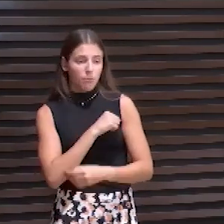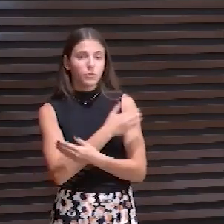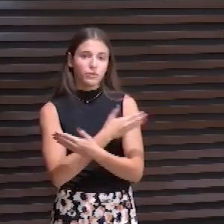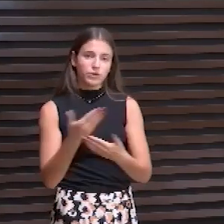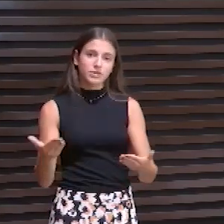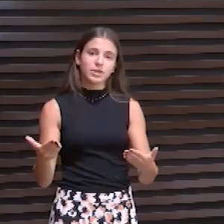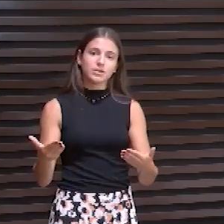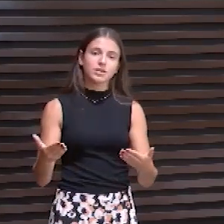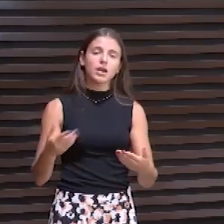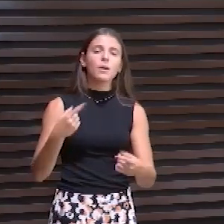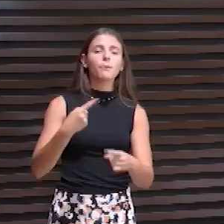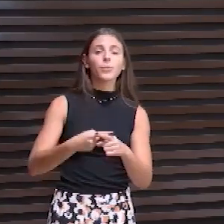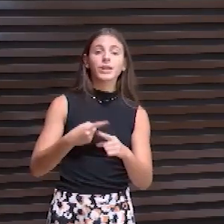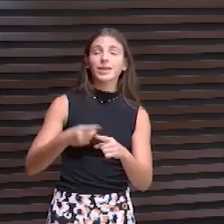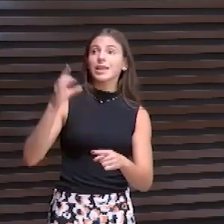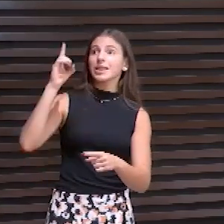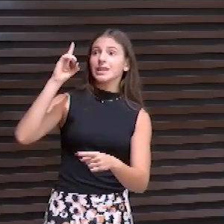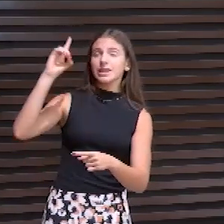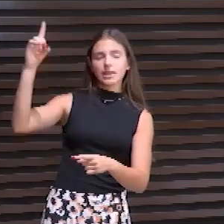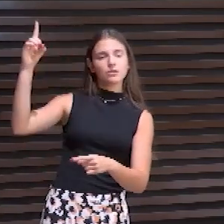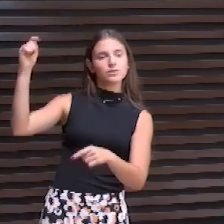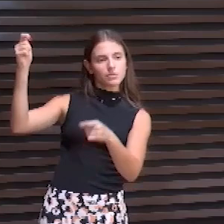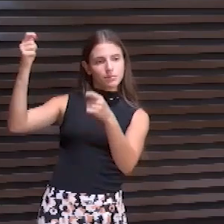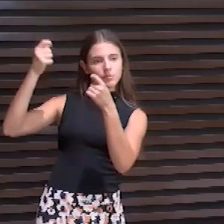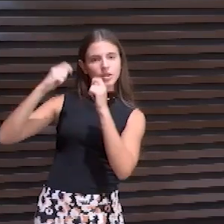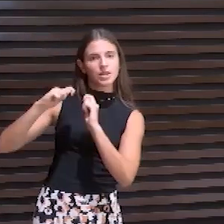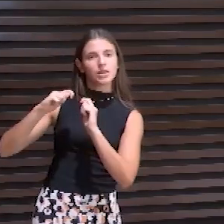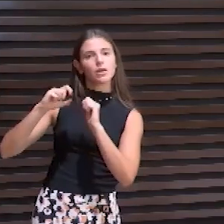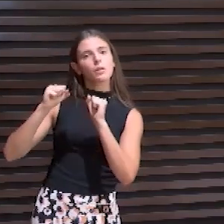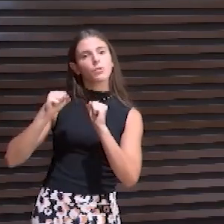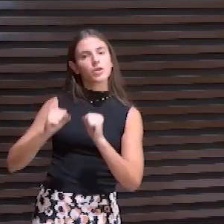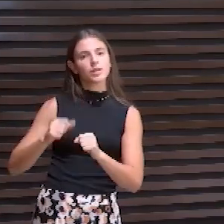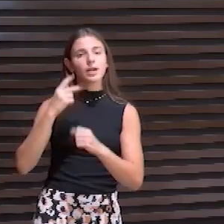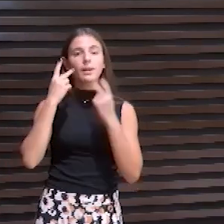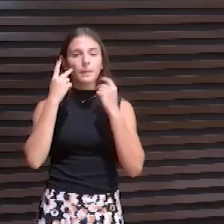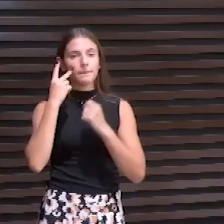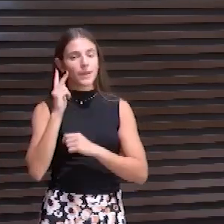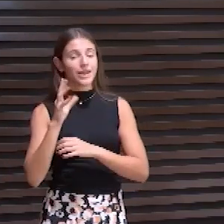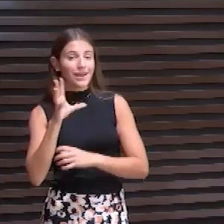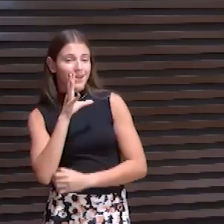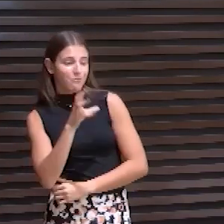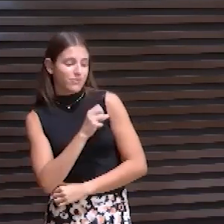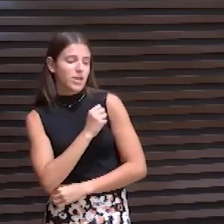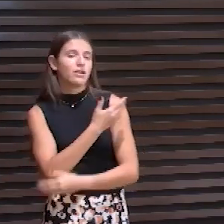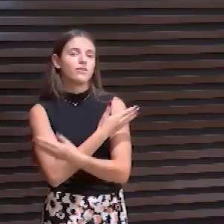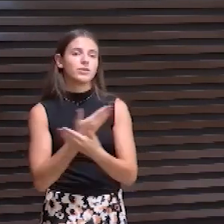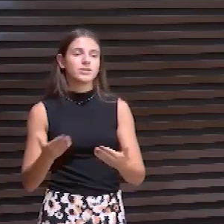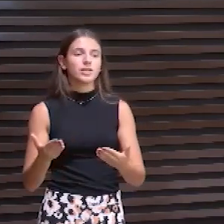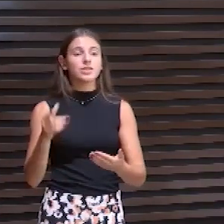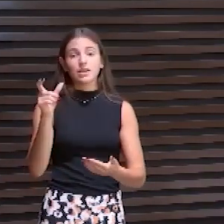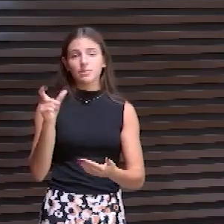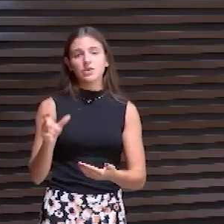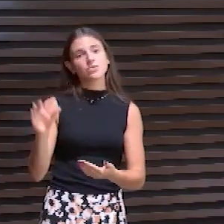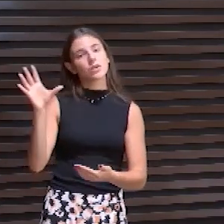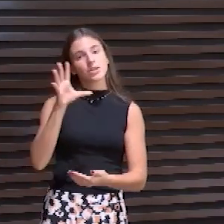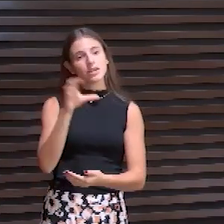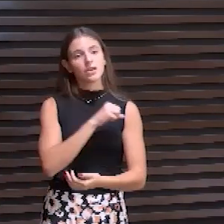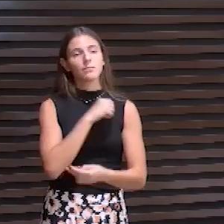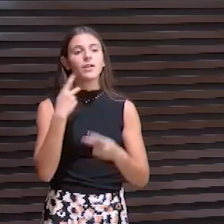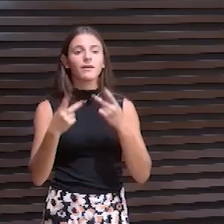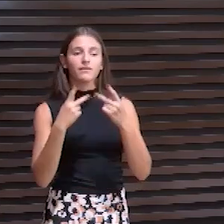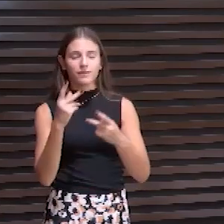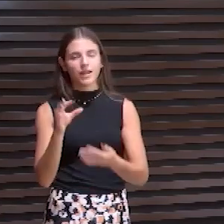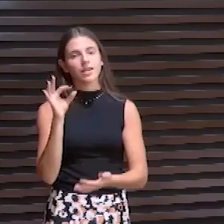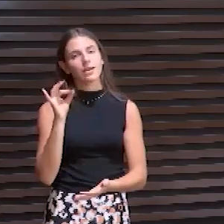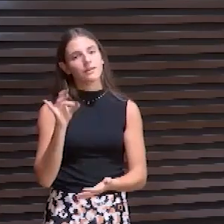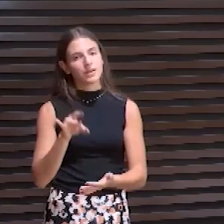me encorajou a amar vocês. E quem ama, fala a verdade. Então muitas vezes nós olhamos para o